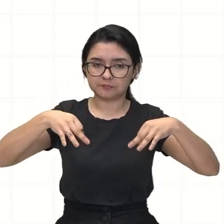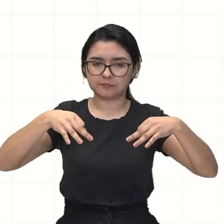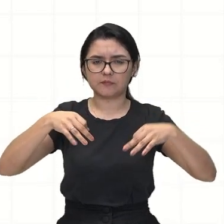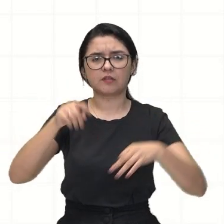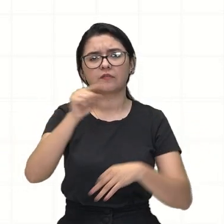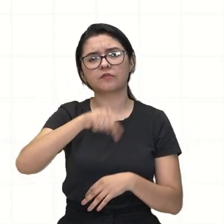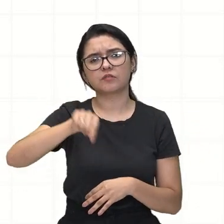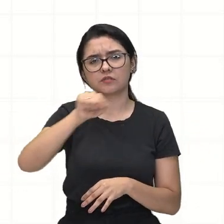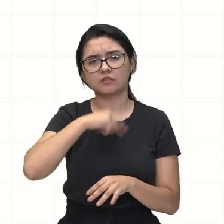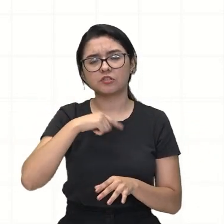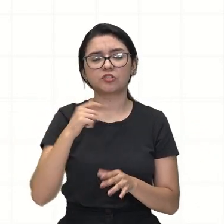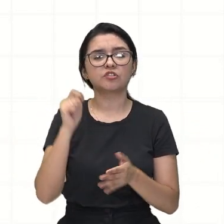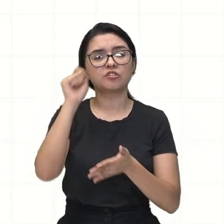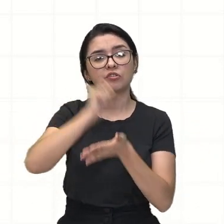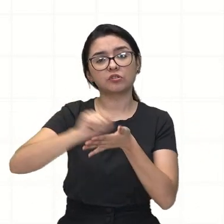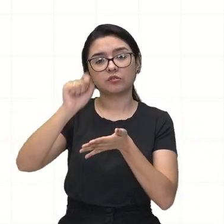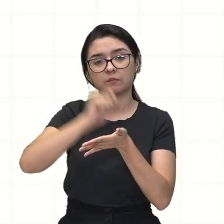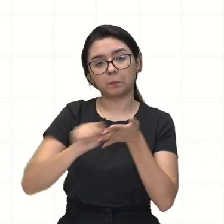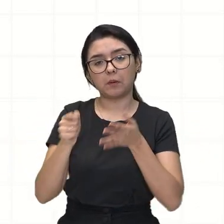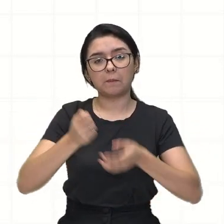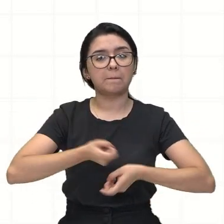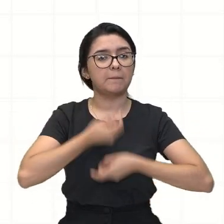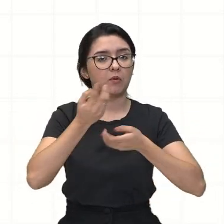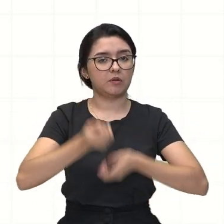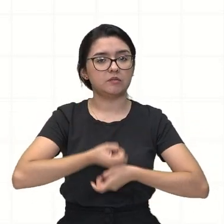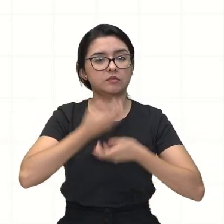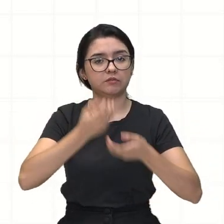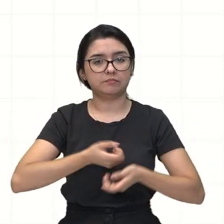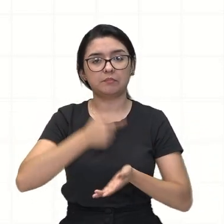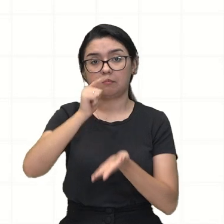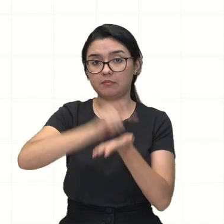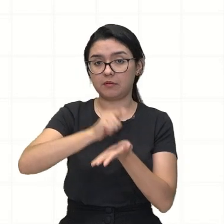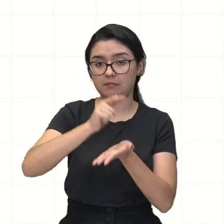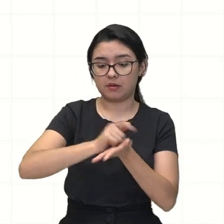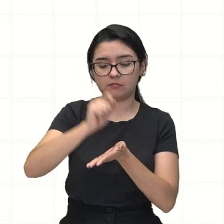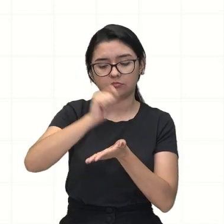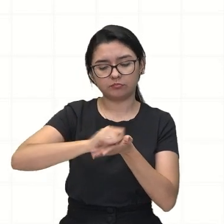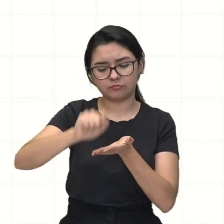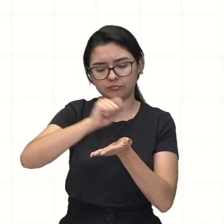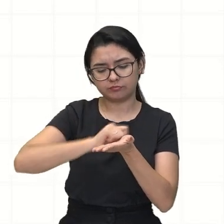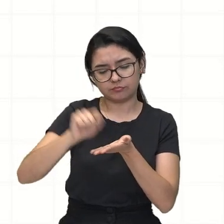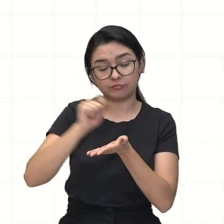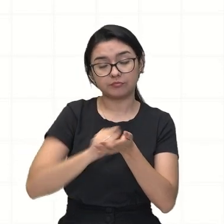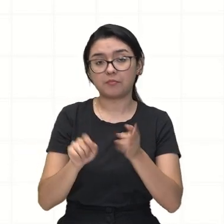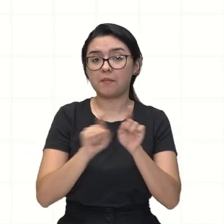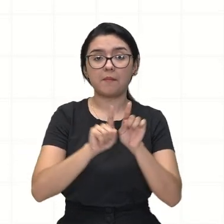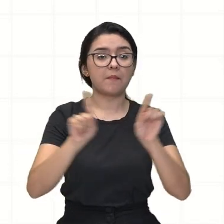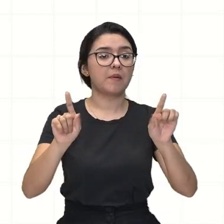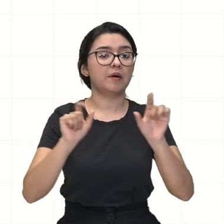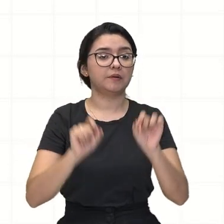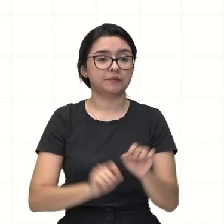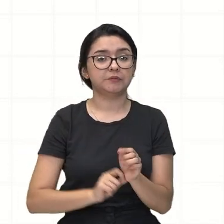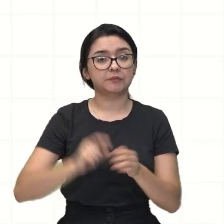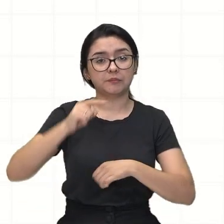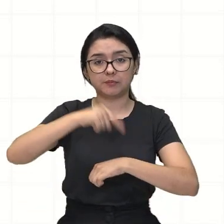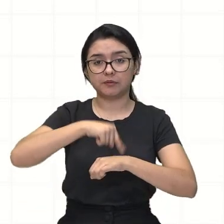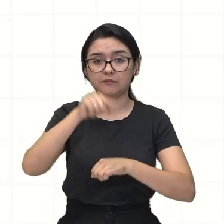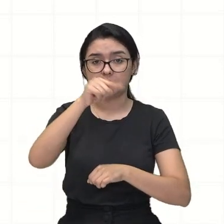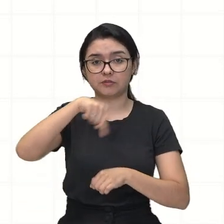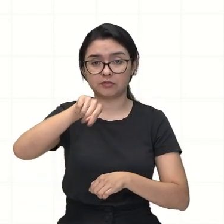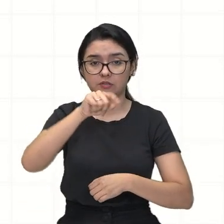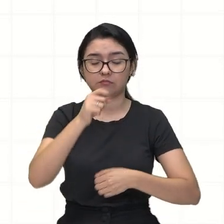né, uma poesia nessa folha de papel, tá bom? Só que ao escrever a